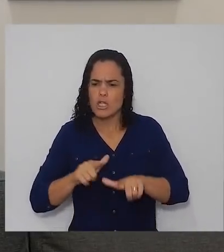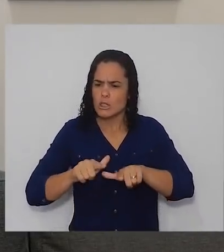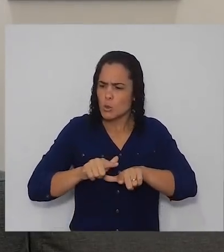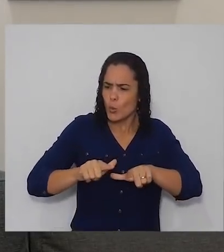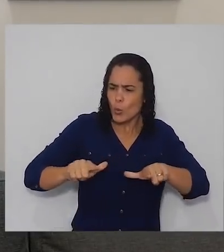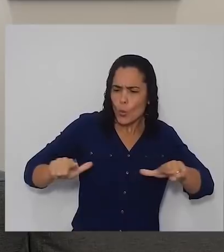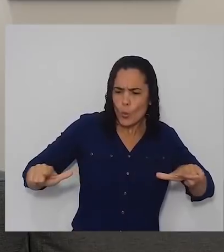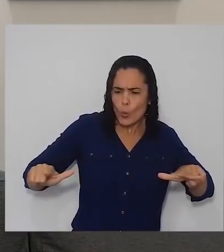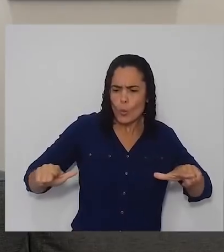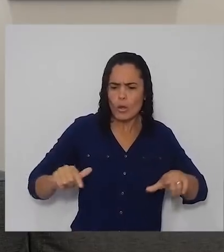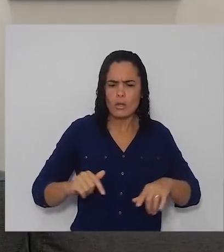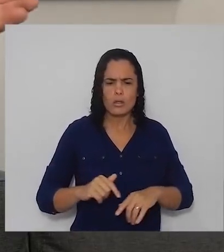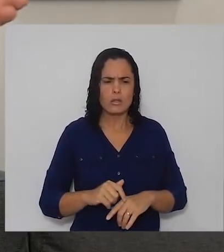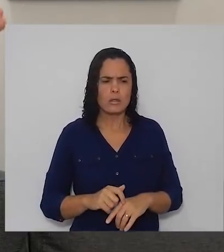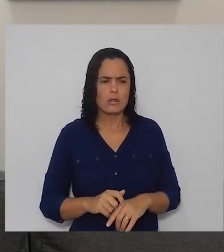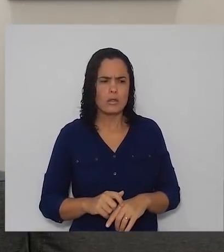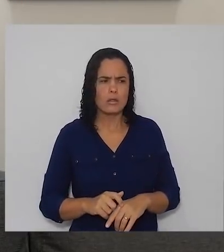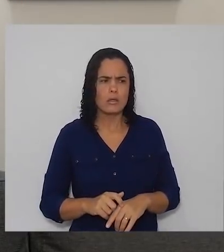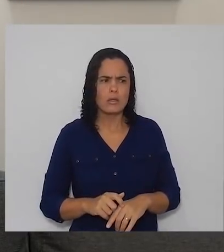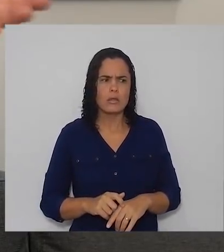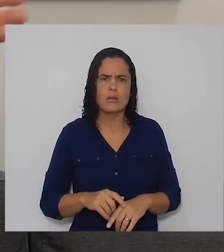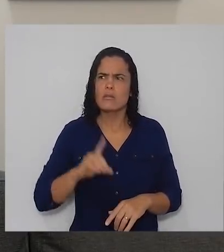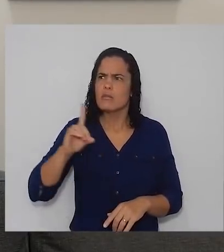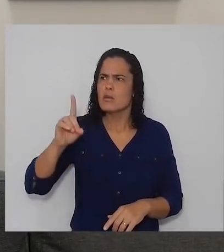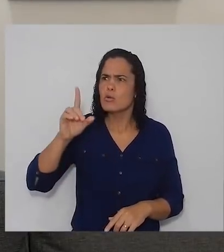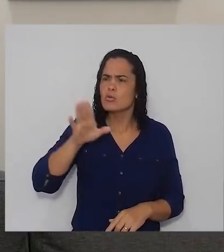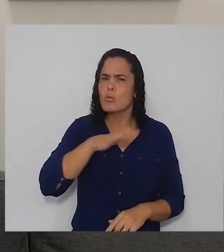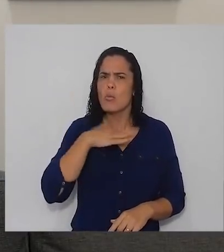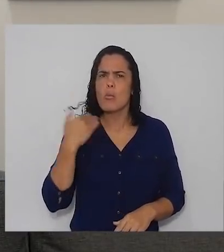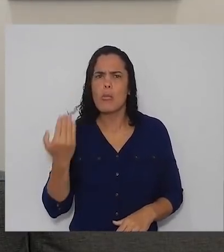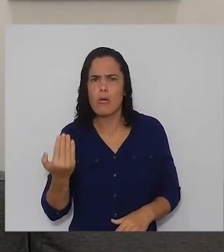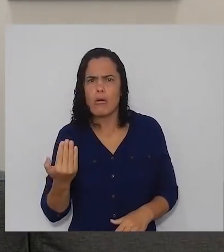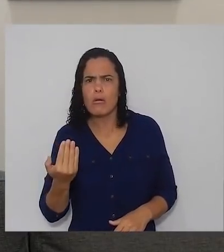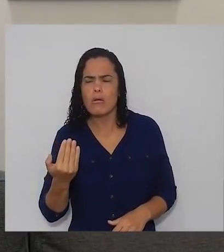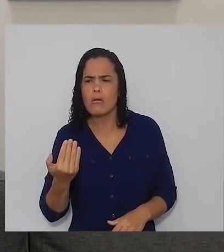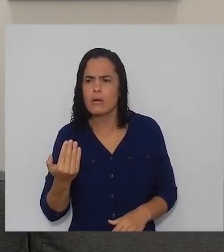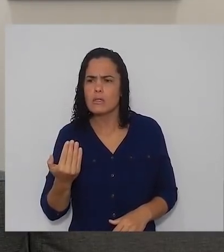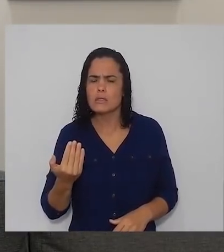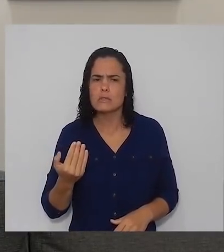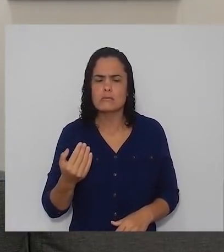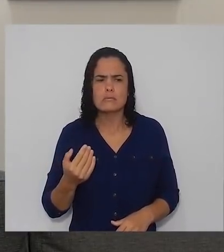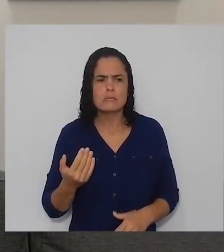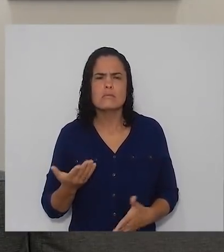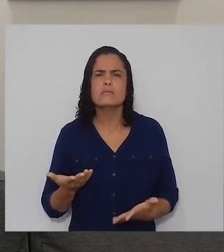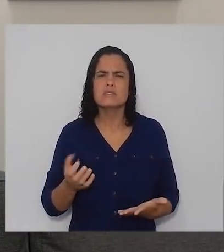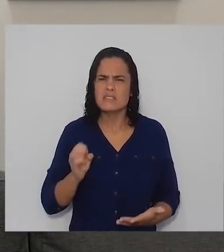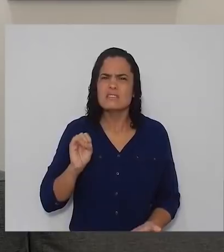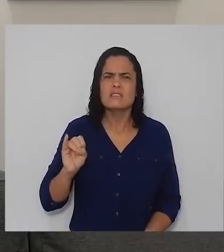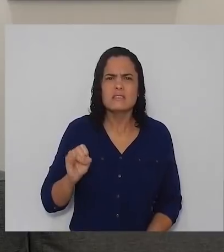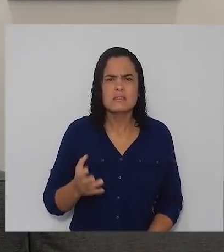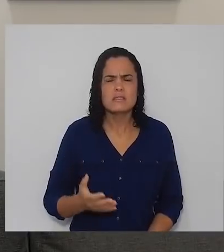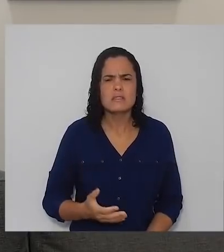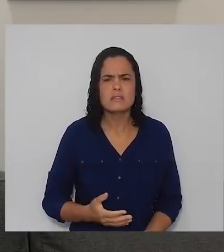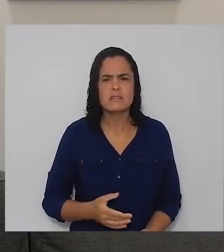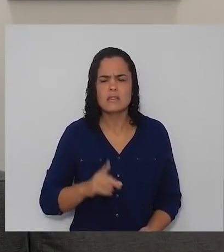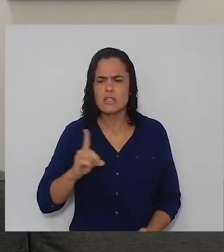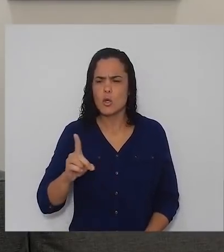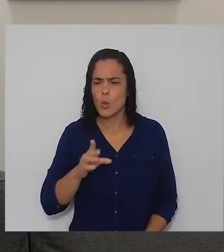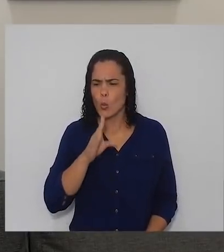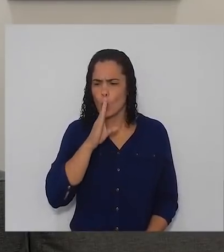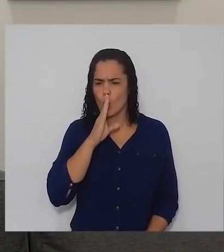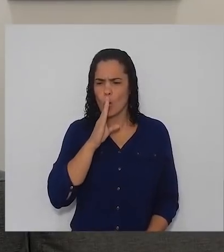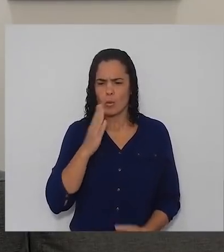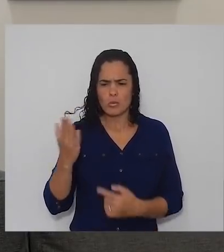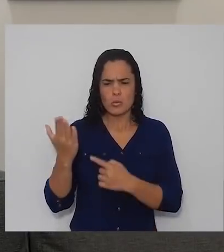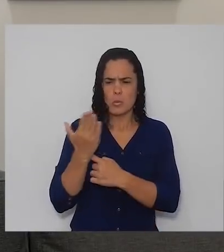será que, como alguns afirmam, Deus morreu, se calou diante do drama que eu estou vivendo? Bom, uma coisa que a